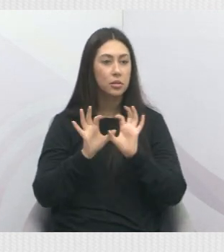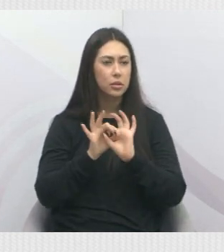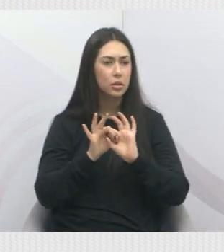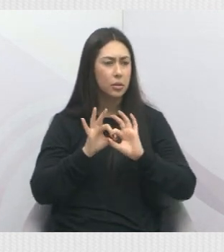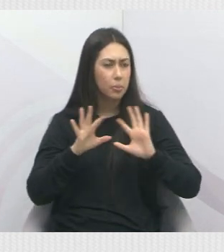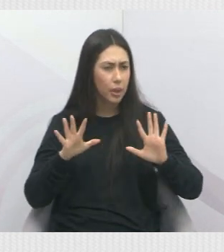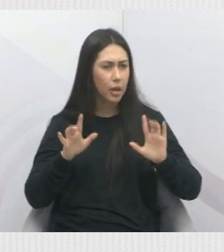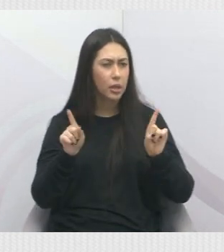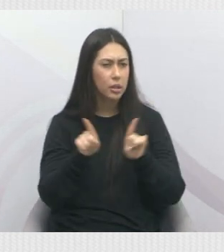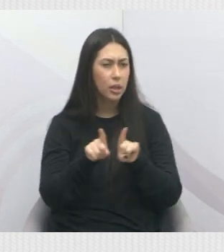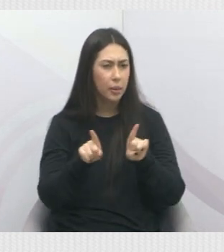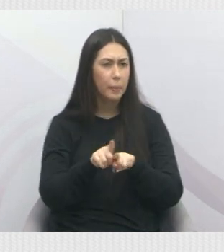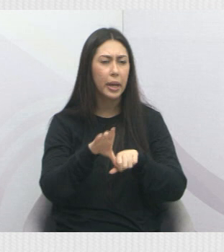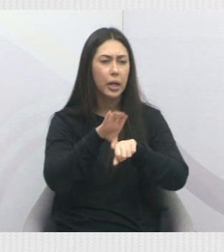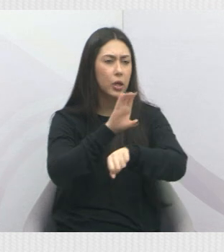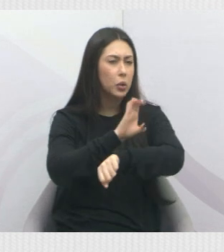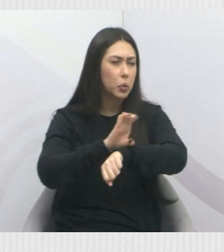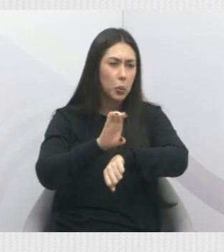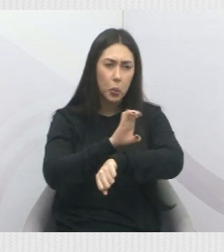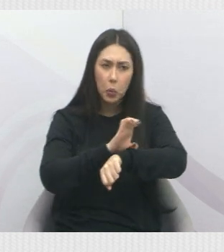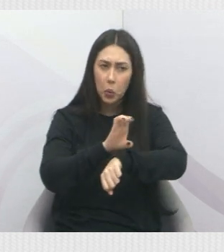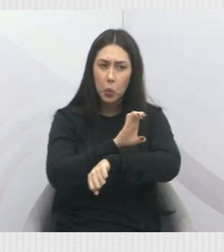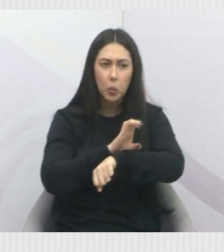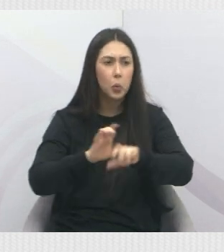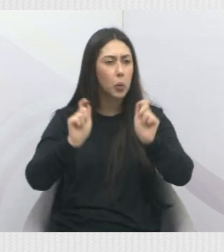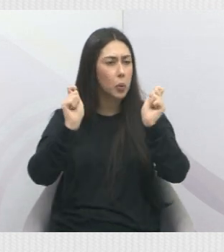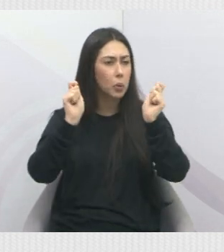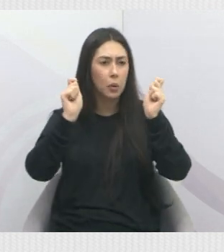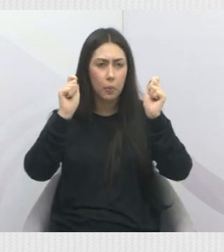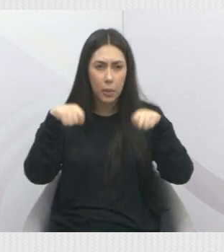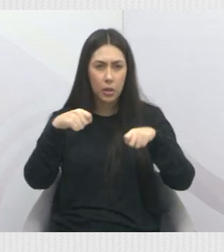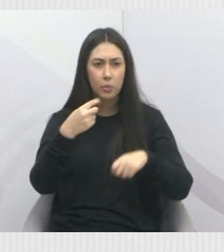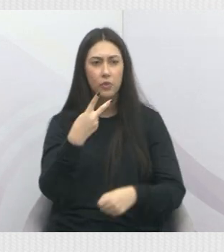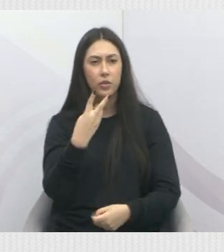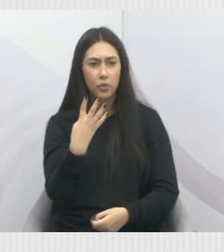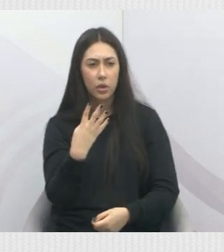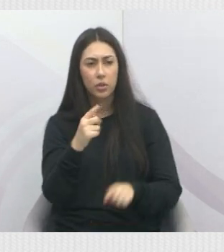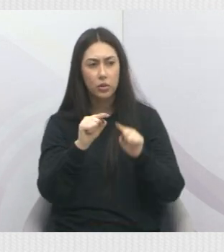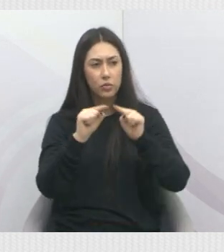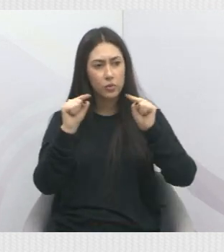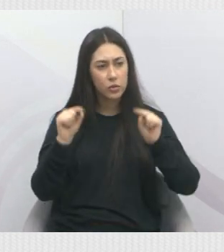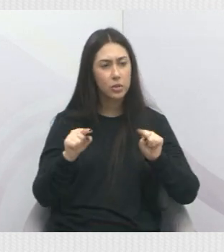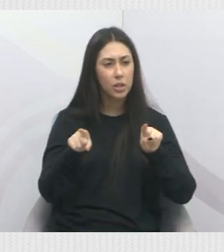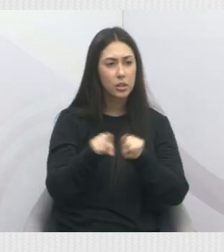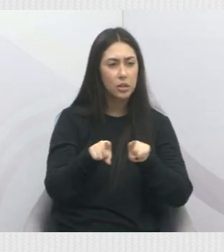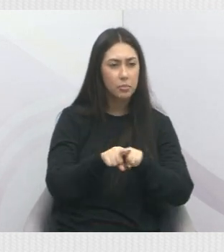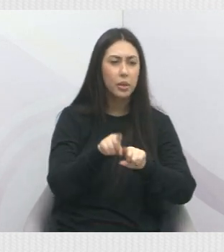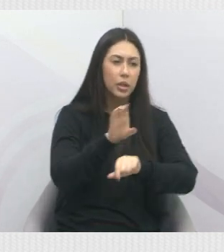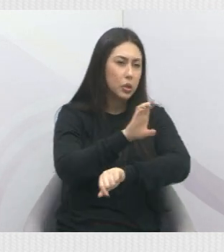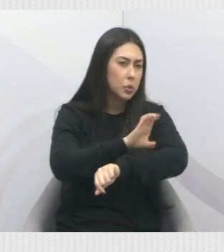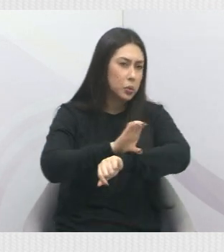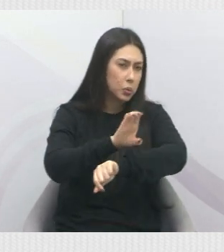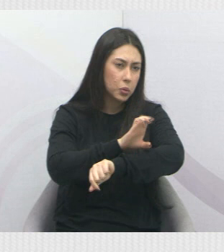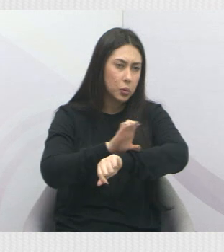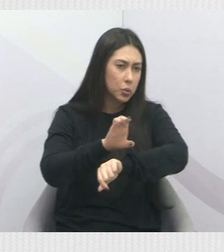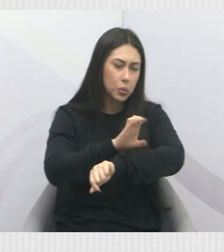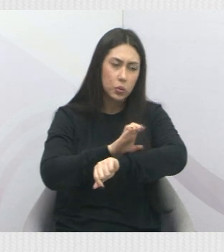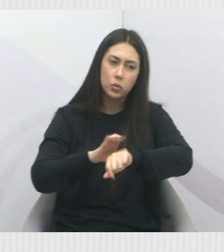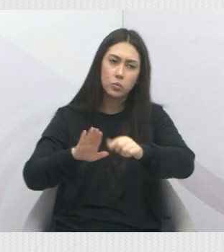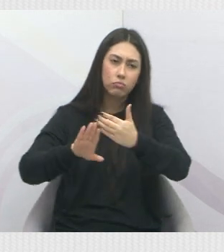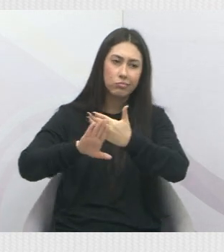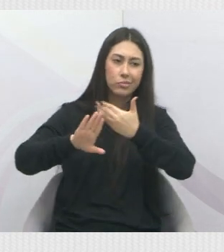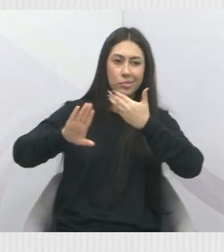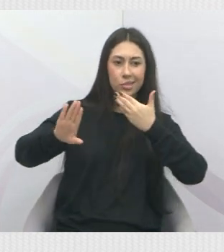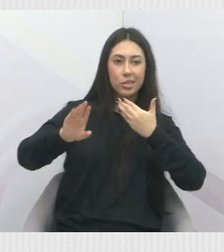disponibilizamos capacitações realizadas fora do município para 24 servidores e cursos à distância